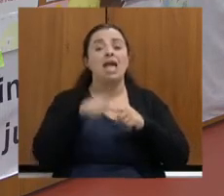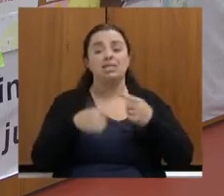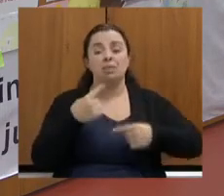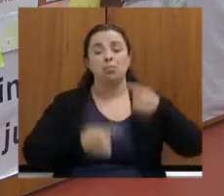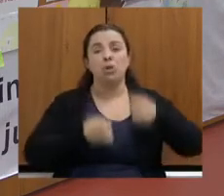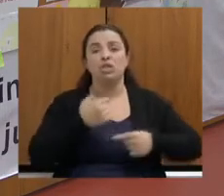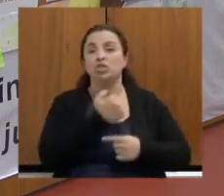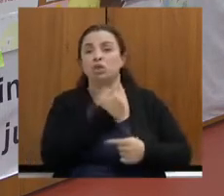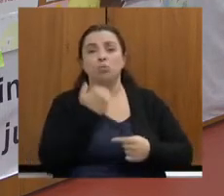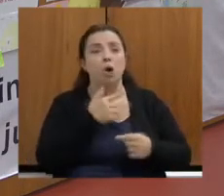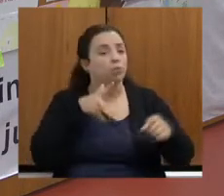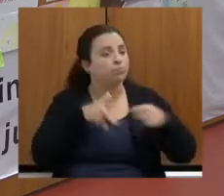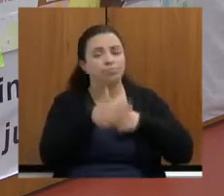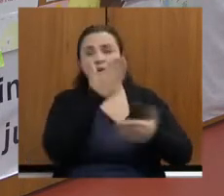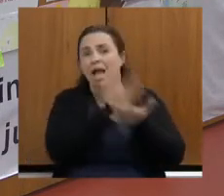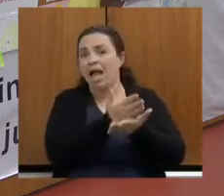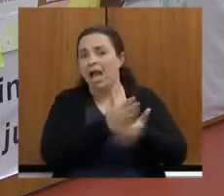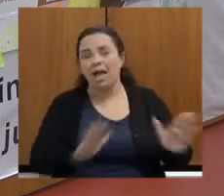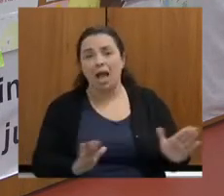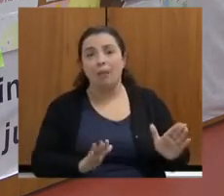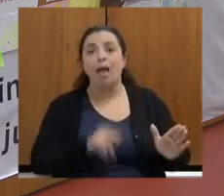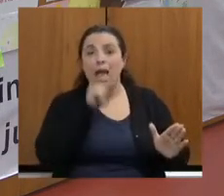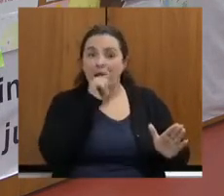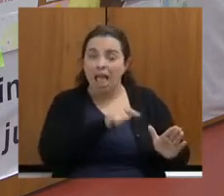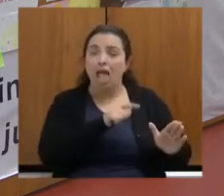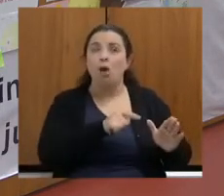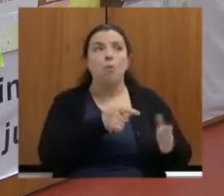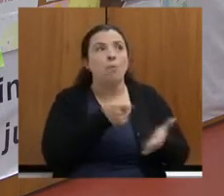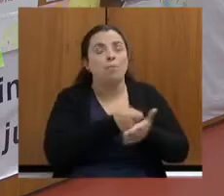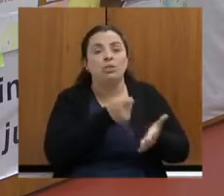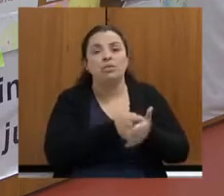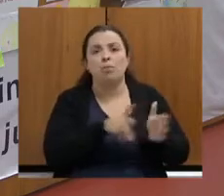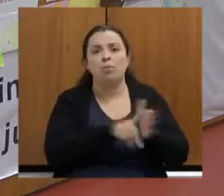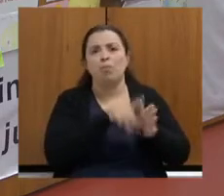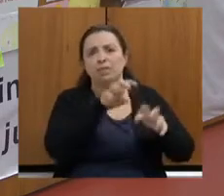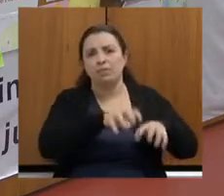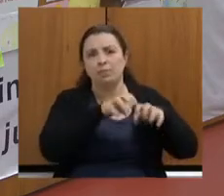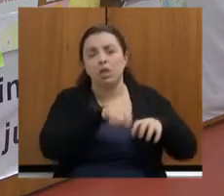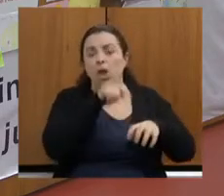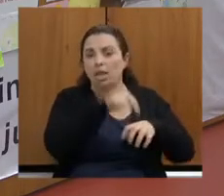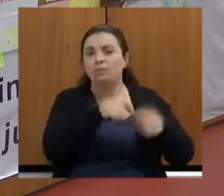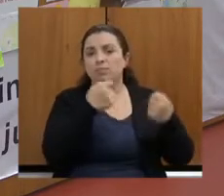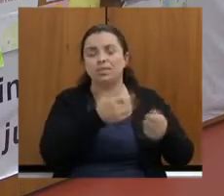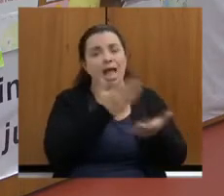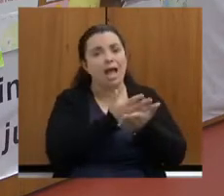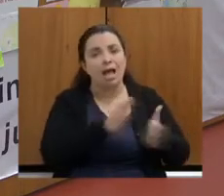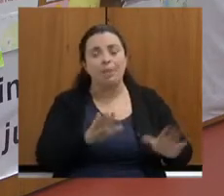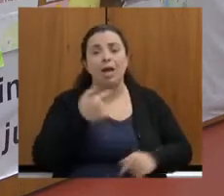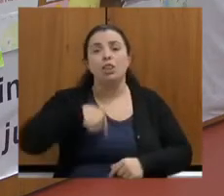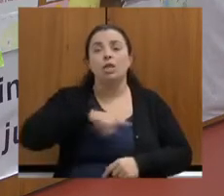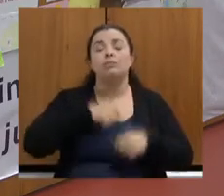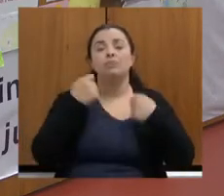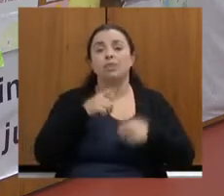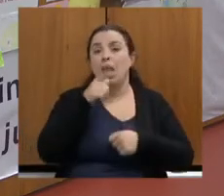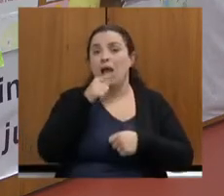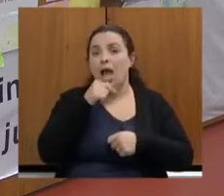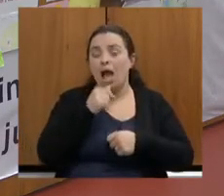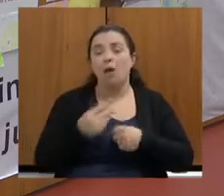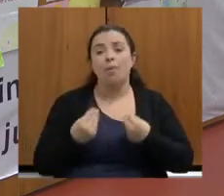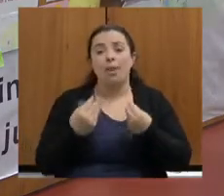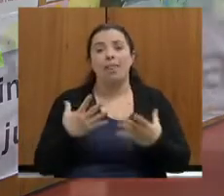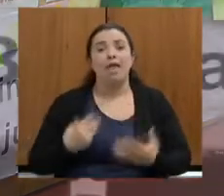política da Morte que as mineradoras impõe ao nosso estado nós precisamos de água águas para a vida